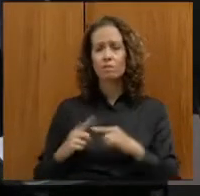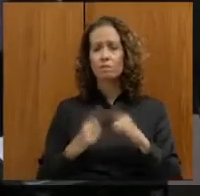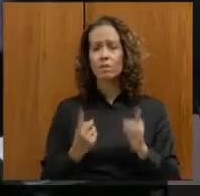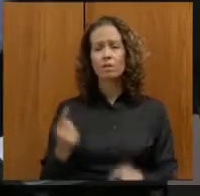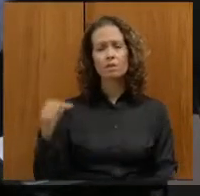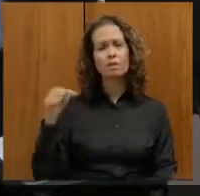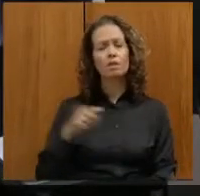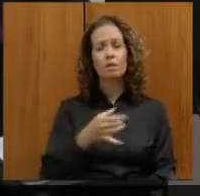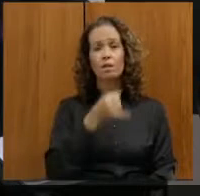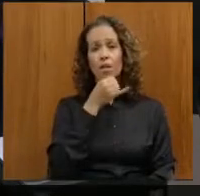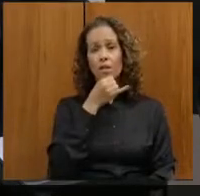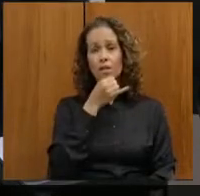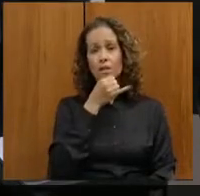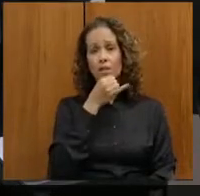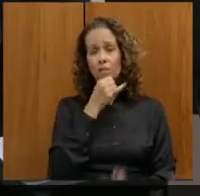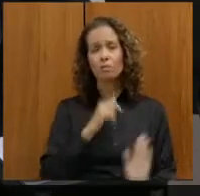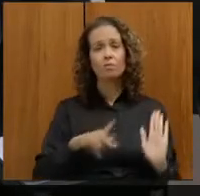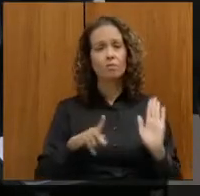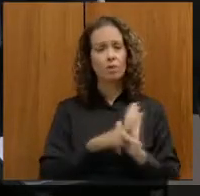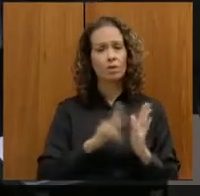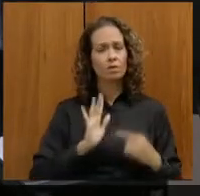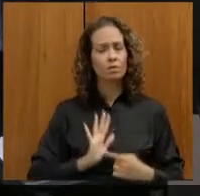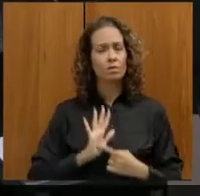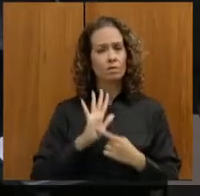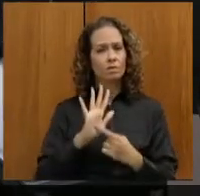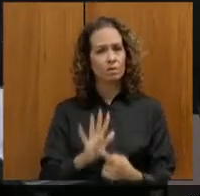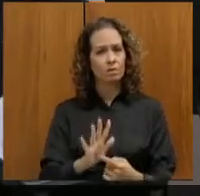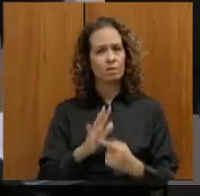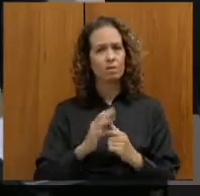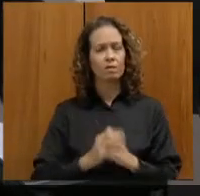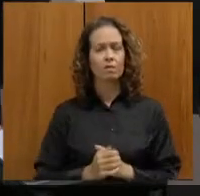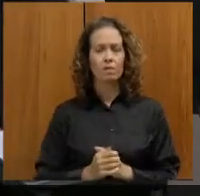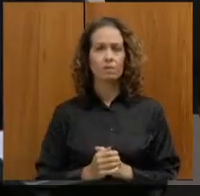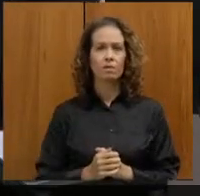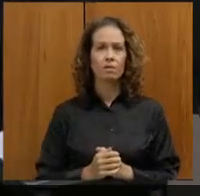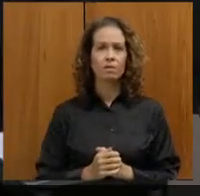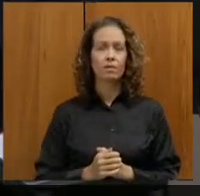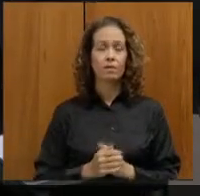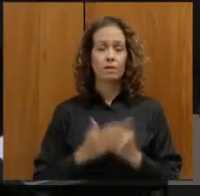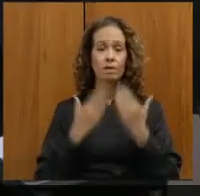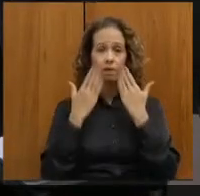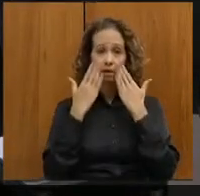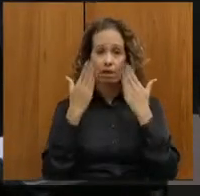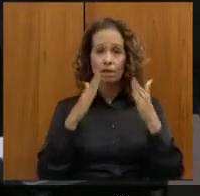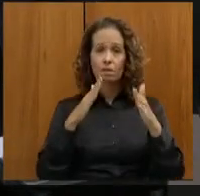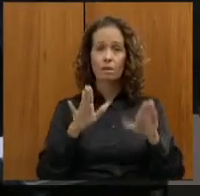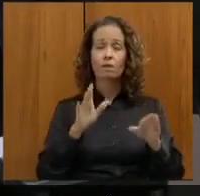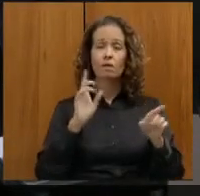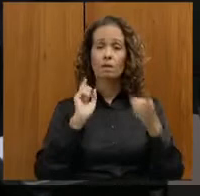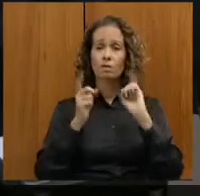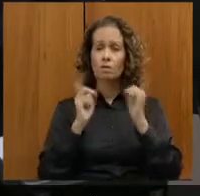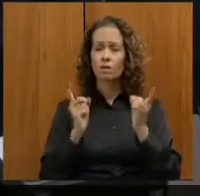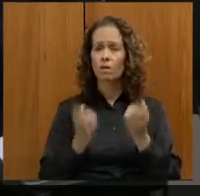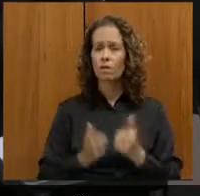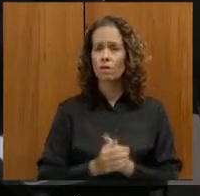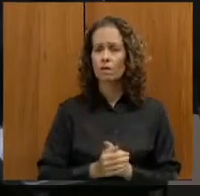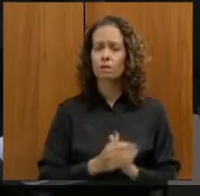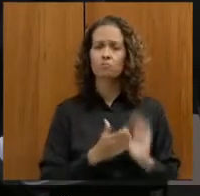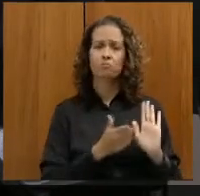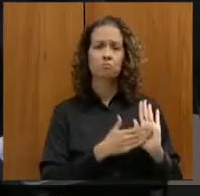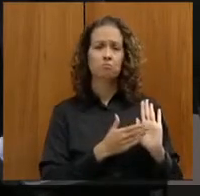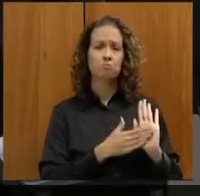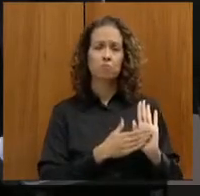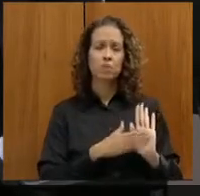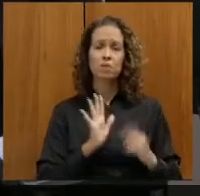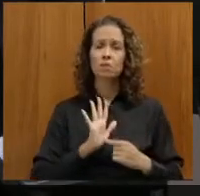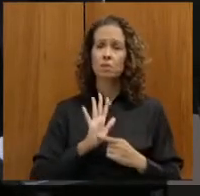trago um exemplo específico é nessa audiência o preposto da Secretaria de Estado da Fazenda afirmou